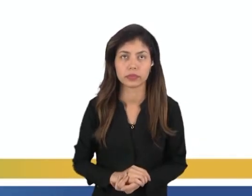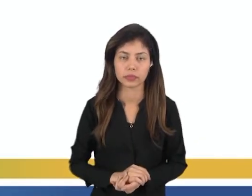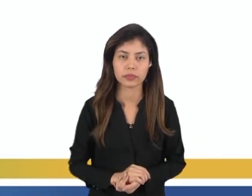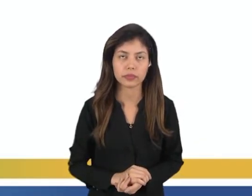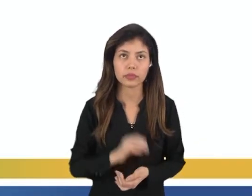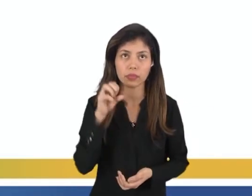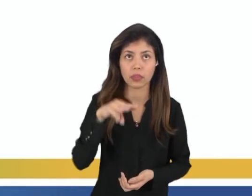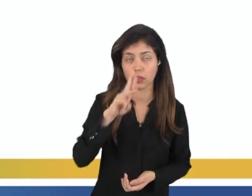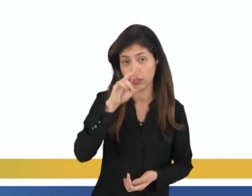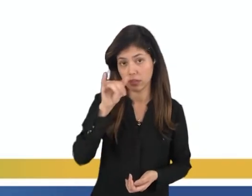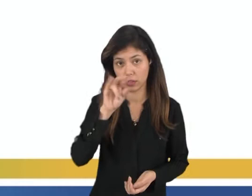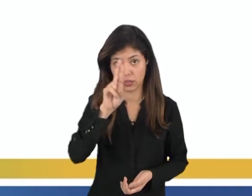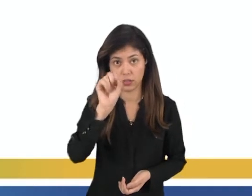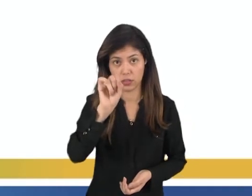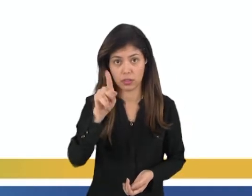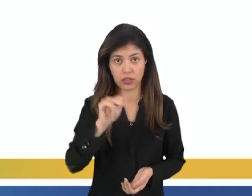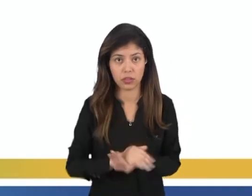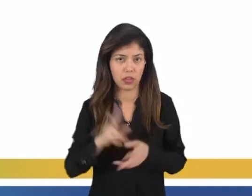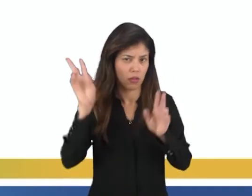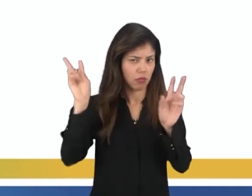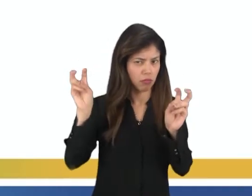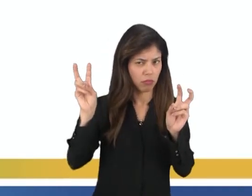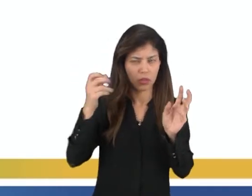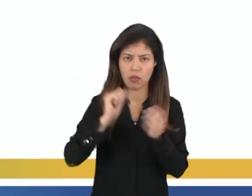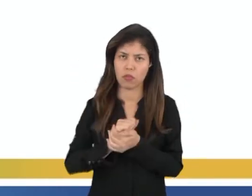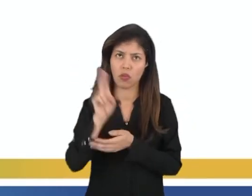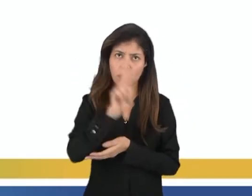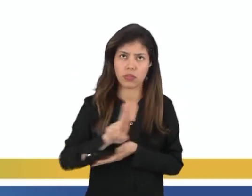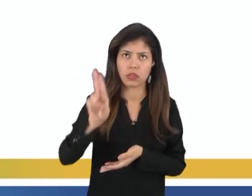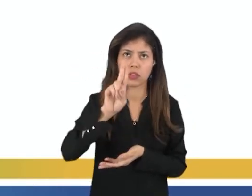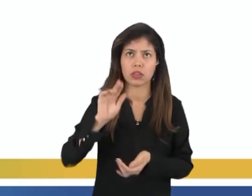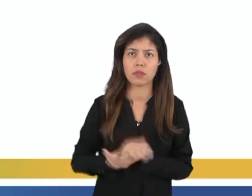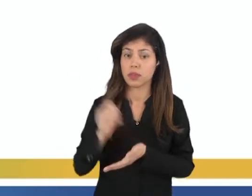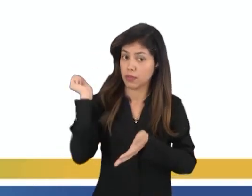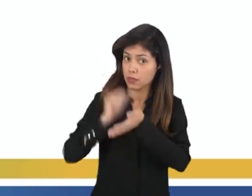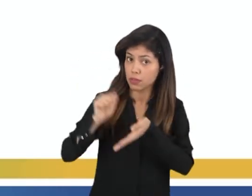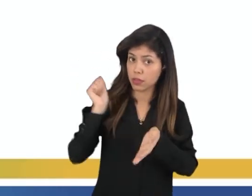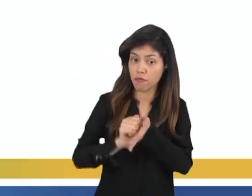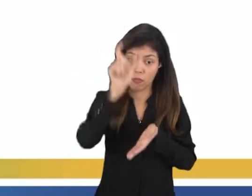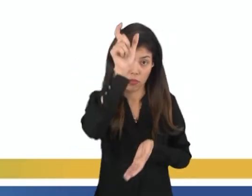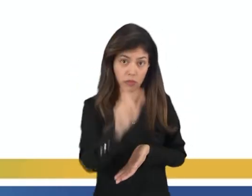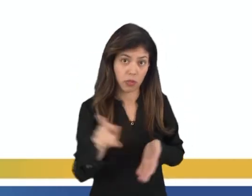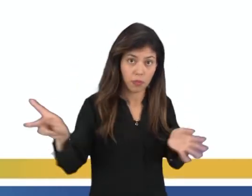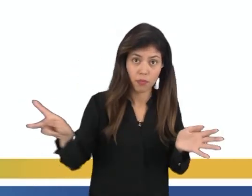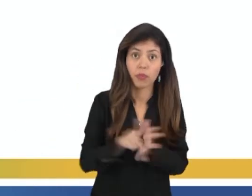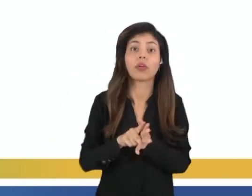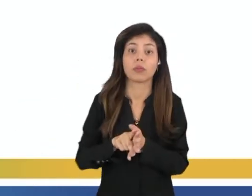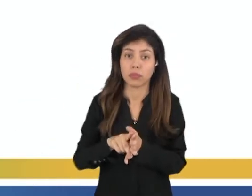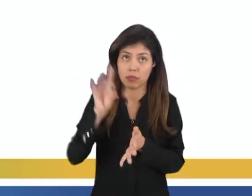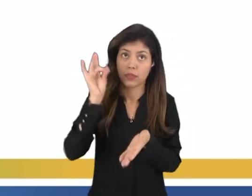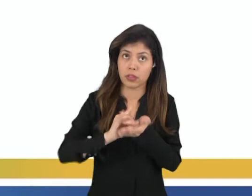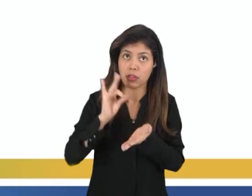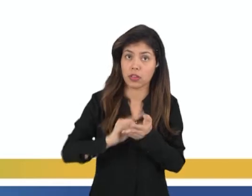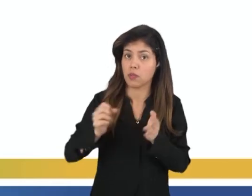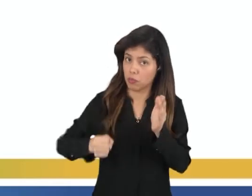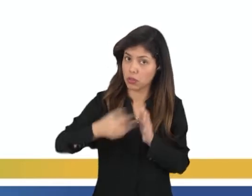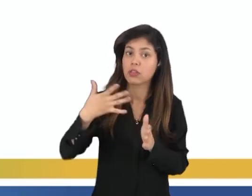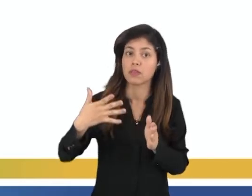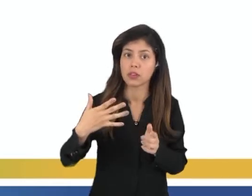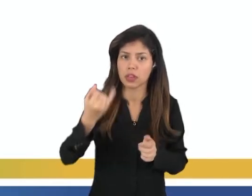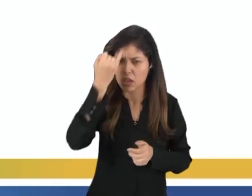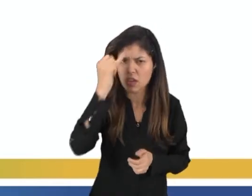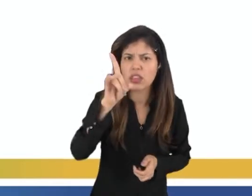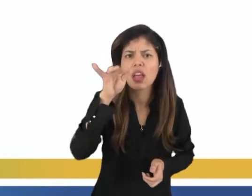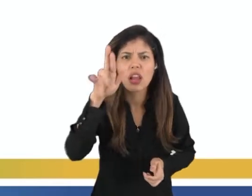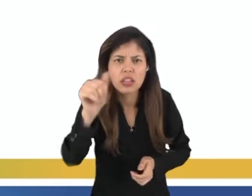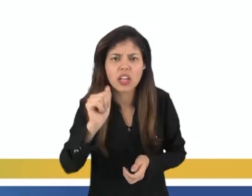A Maricye é um termo usado em fanfics para descrever um personagem original que muitas vezes é idealizado